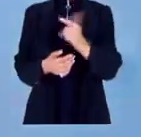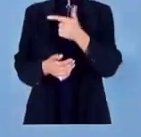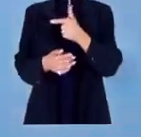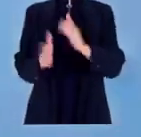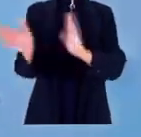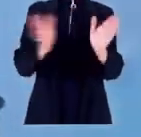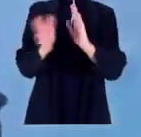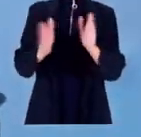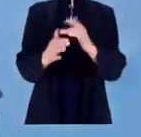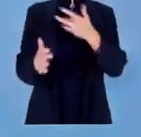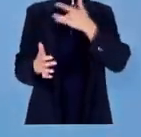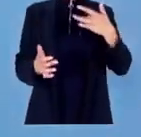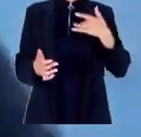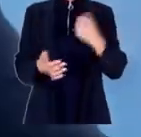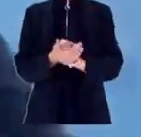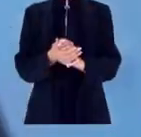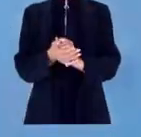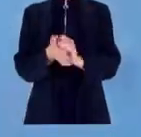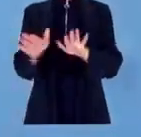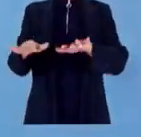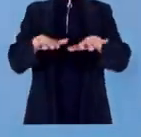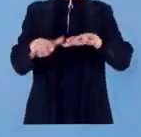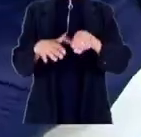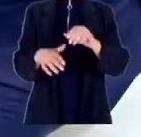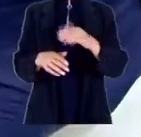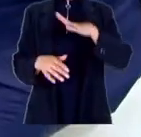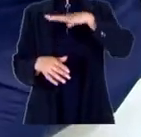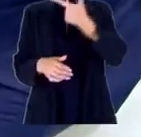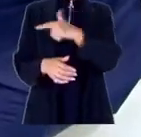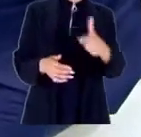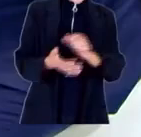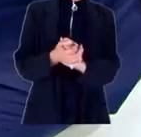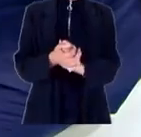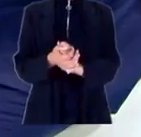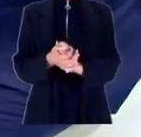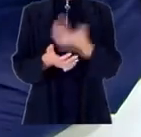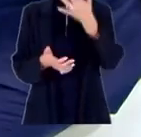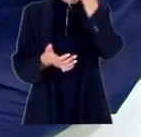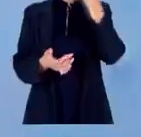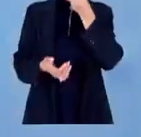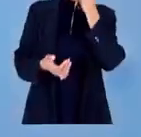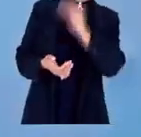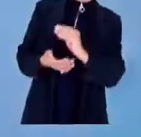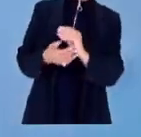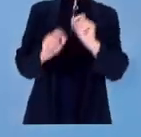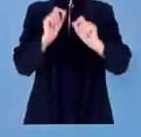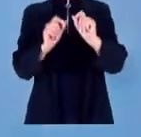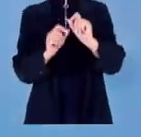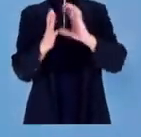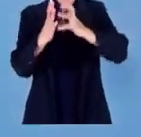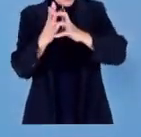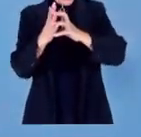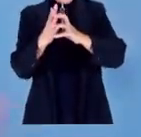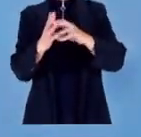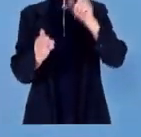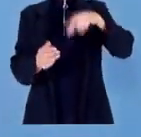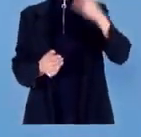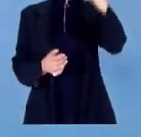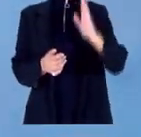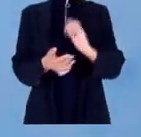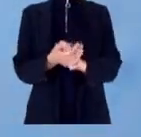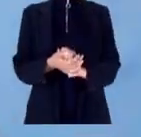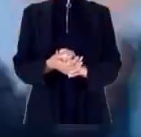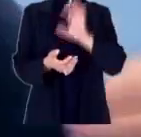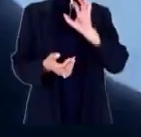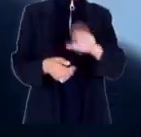urbana que estão esquecidos então assim isso Você me permite dizer que quem é o meu partido meu partido é o Brasil perfeito é